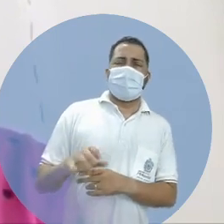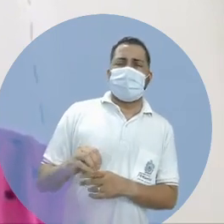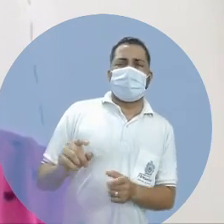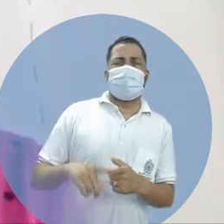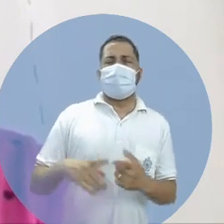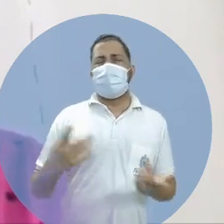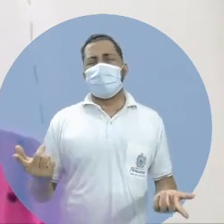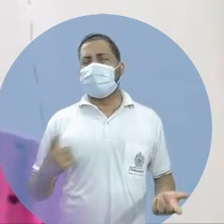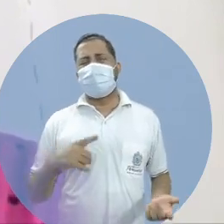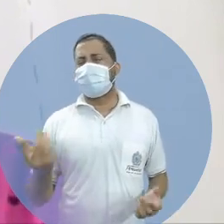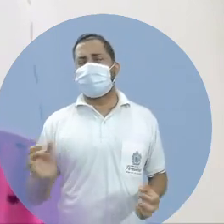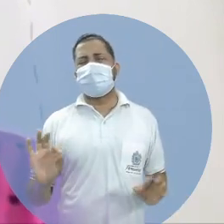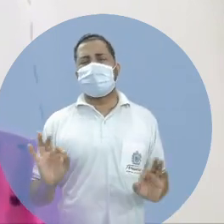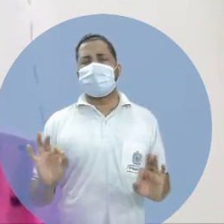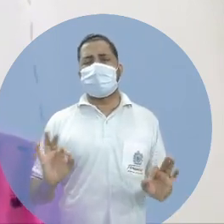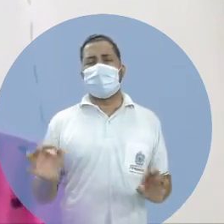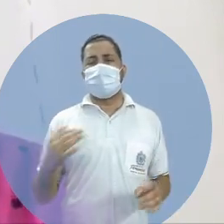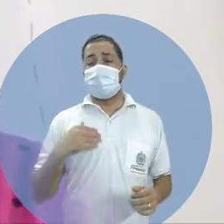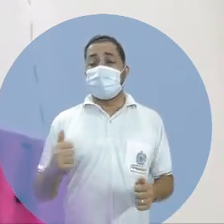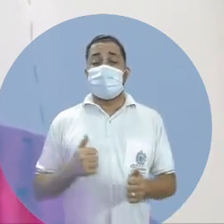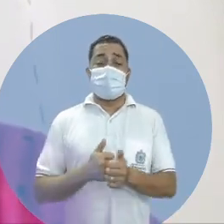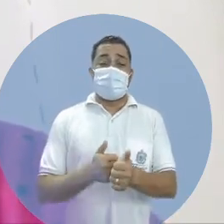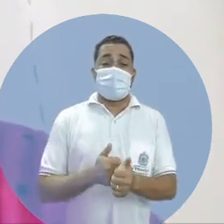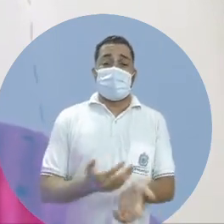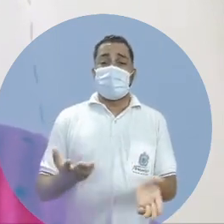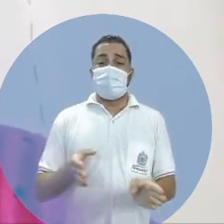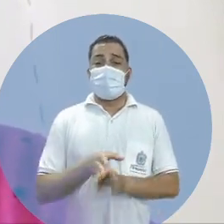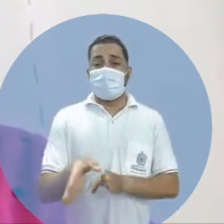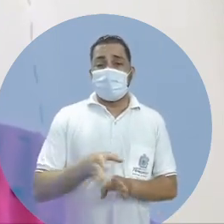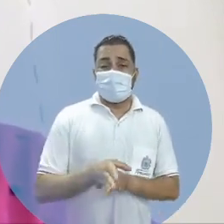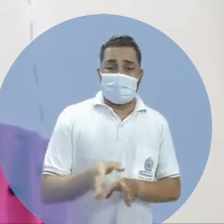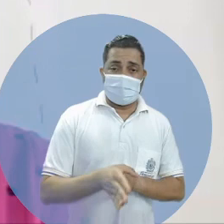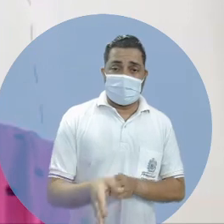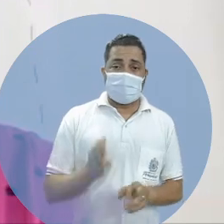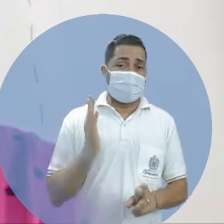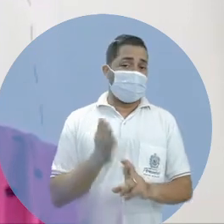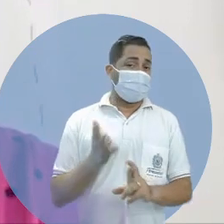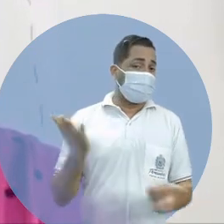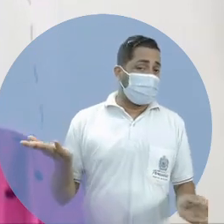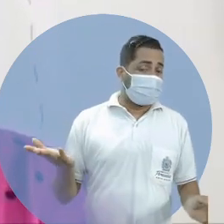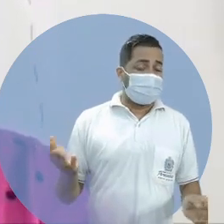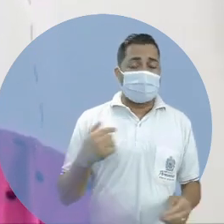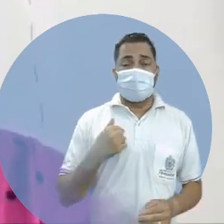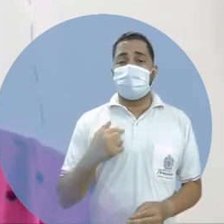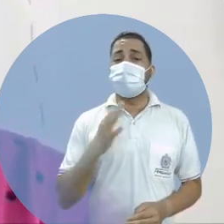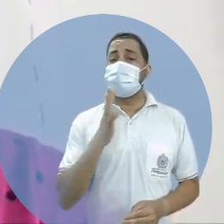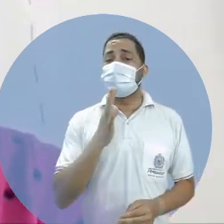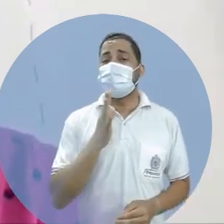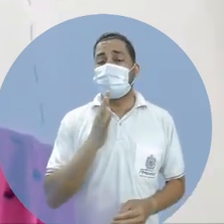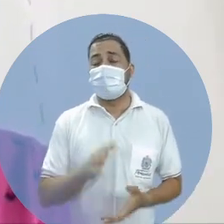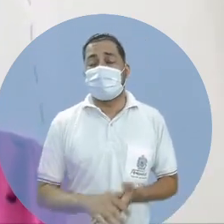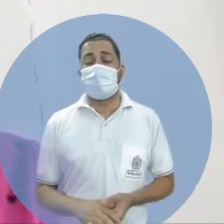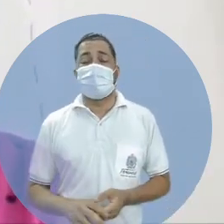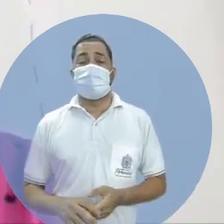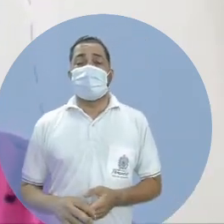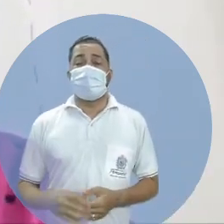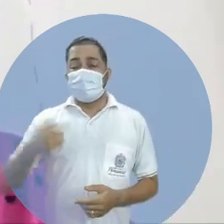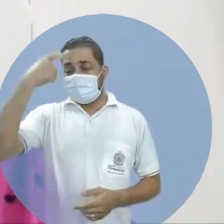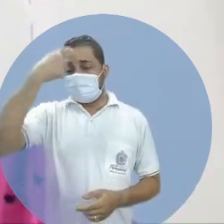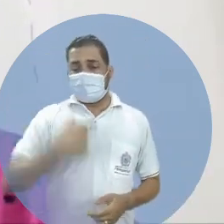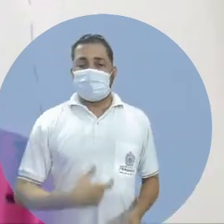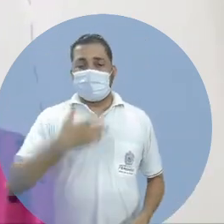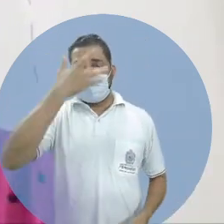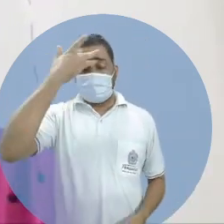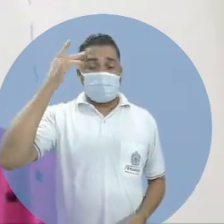referencial para me acompanhar, para me orientar, para me reconhecer enquanto pessoa negra, enquanto criança